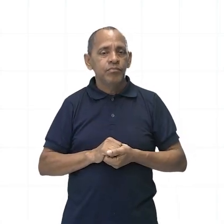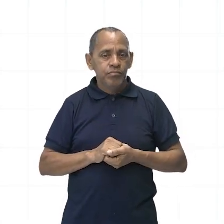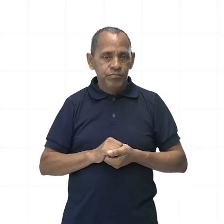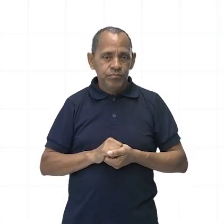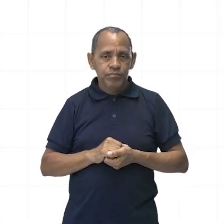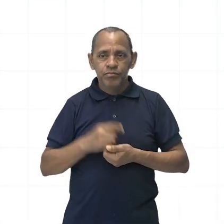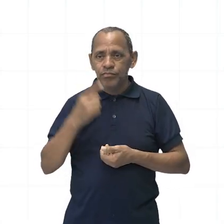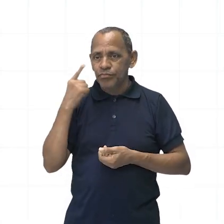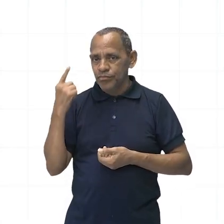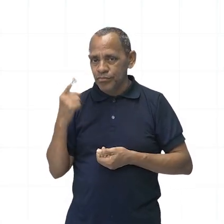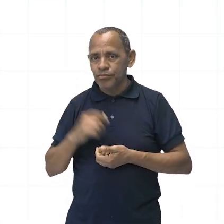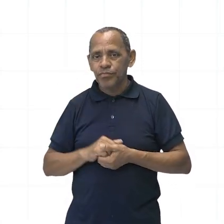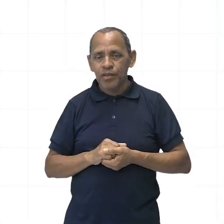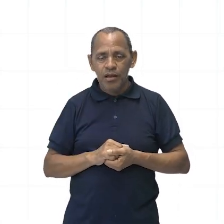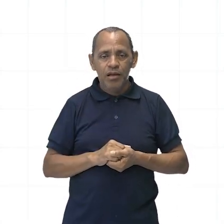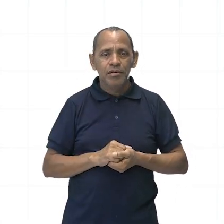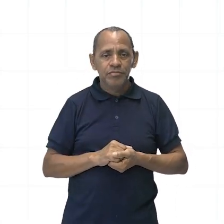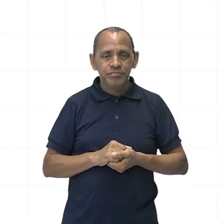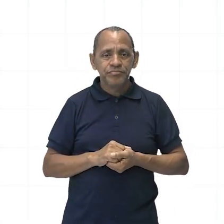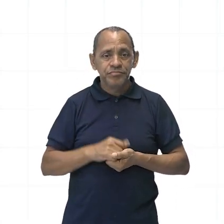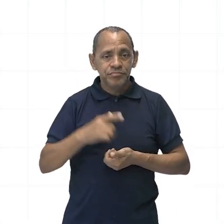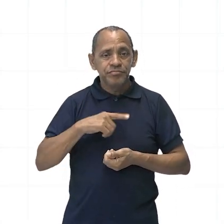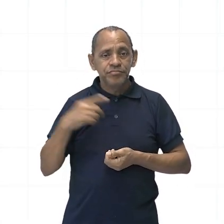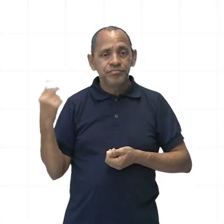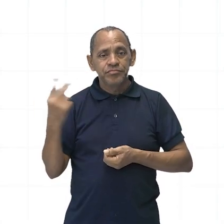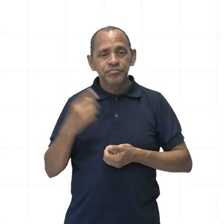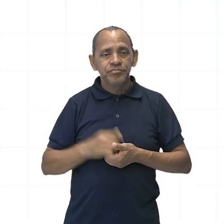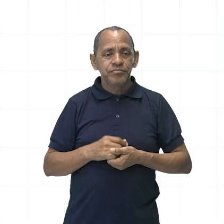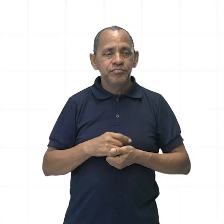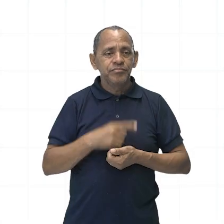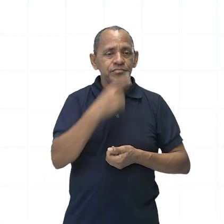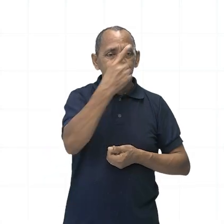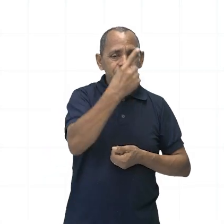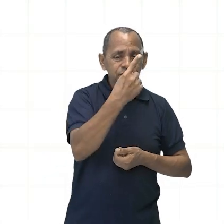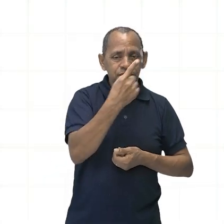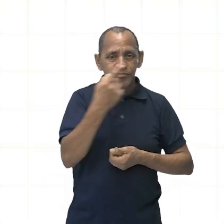do oxigênio que compõem a água. Nós temos os valores